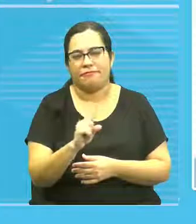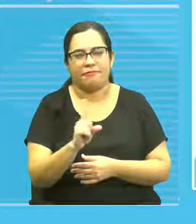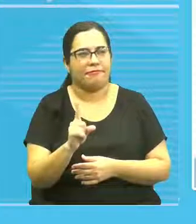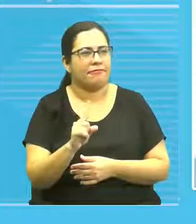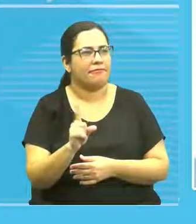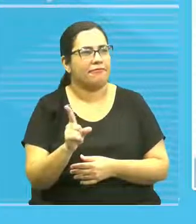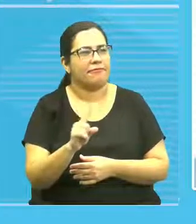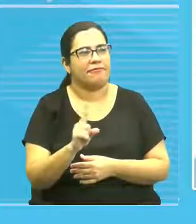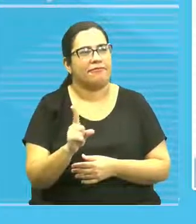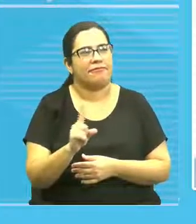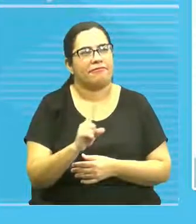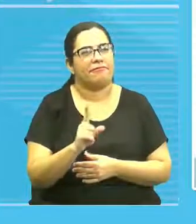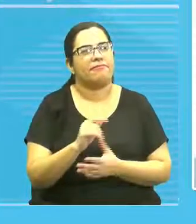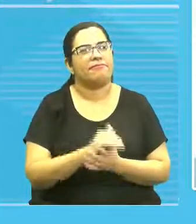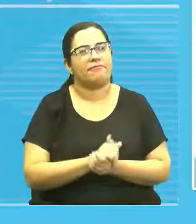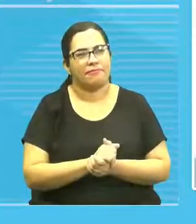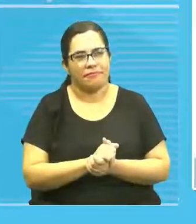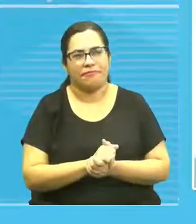Não.